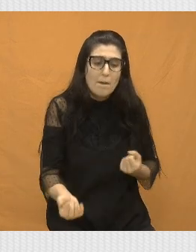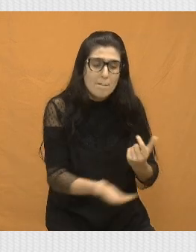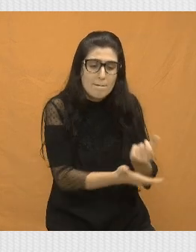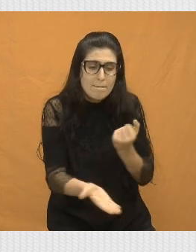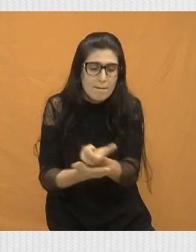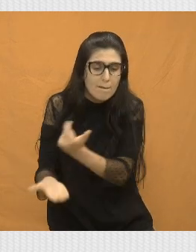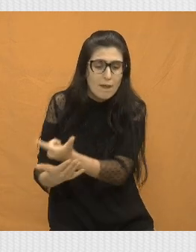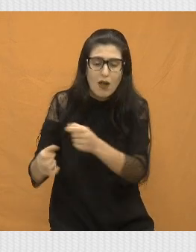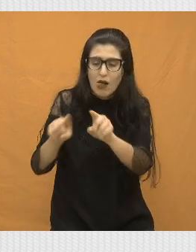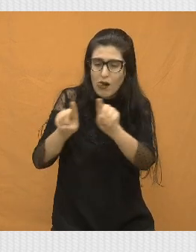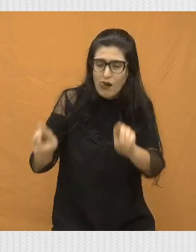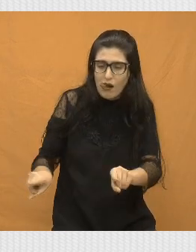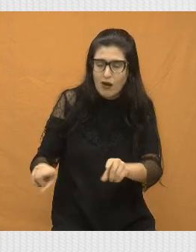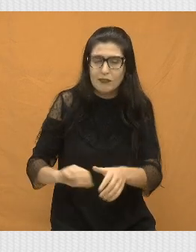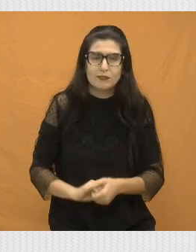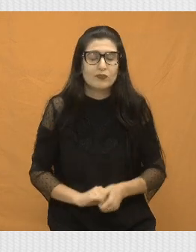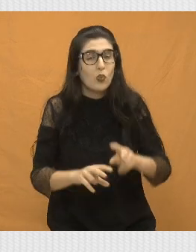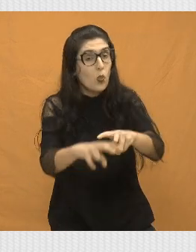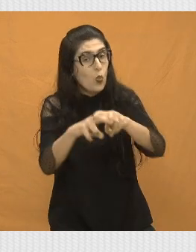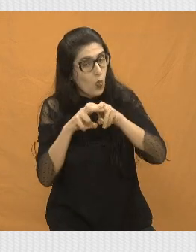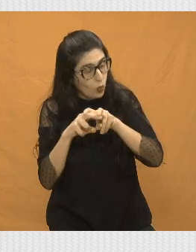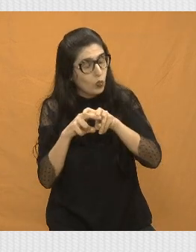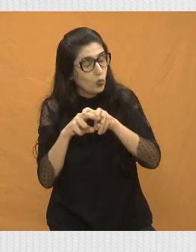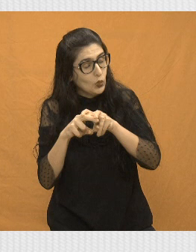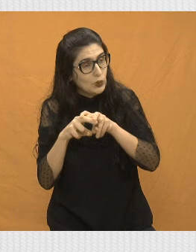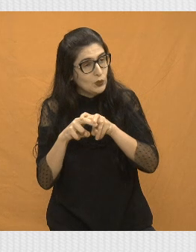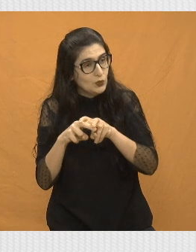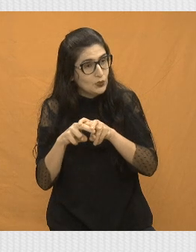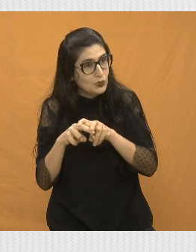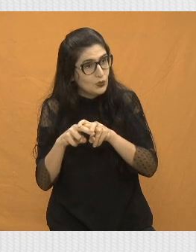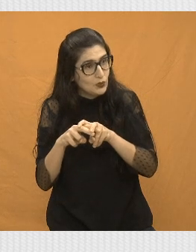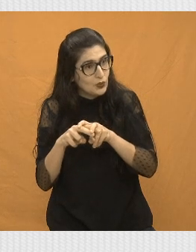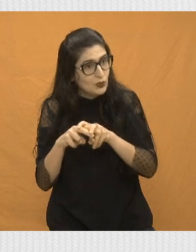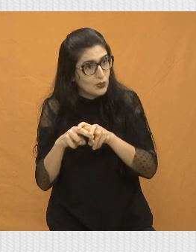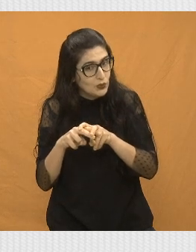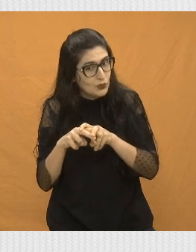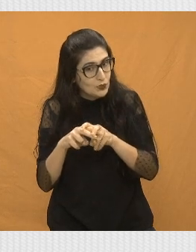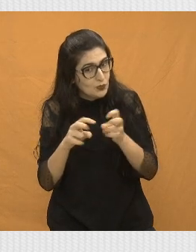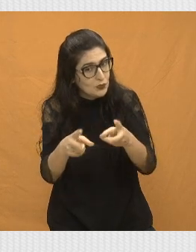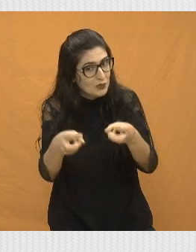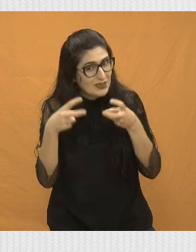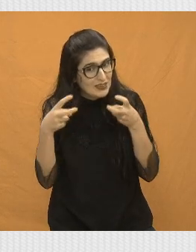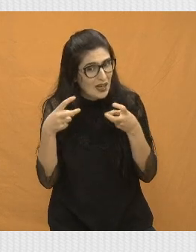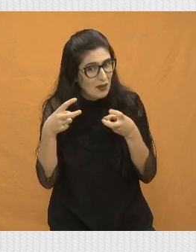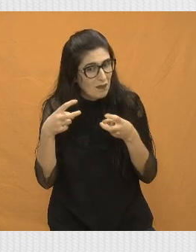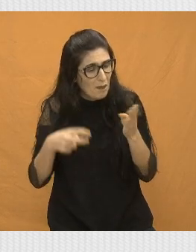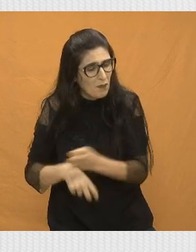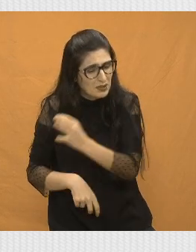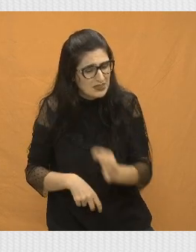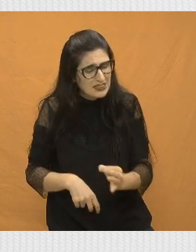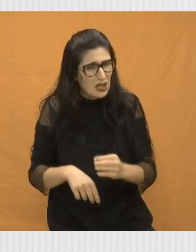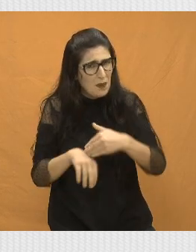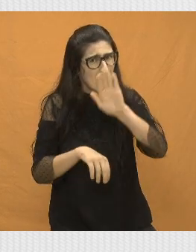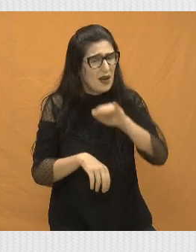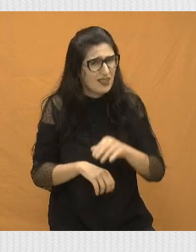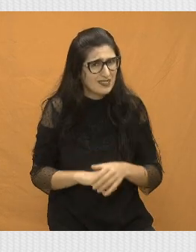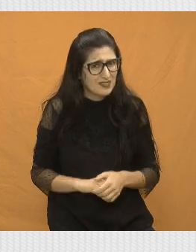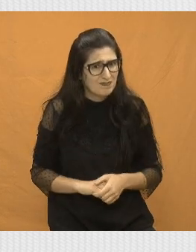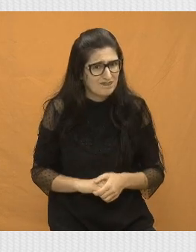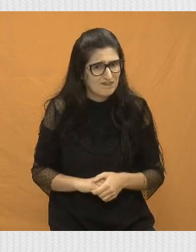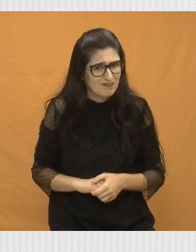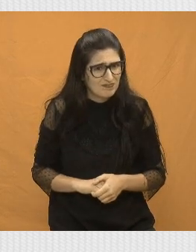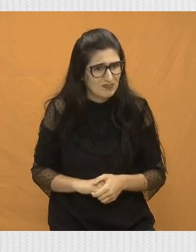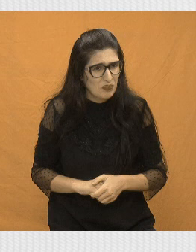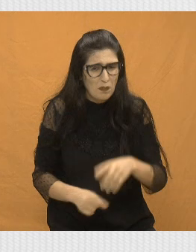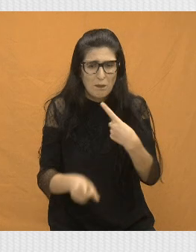com isso, você tem uma aparência de um aumento no percentual, é porque algumas receitas não estão sendo